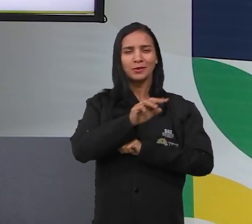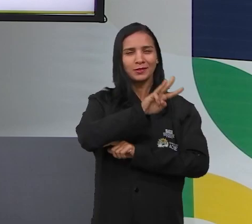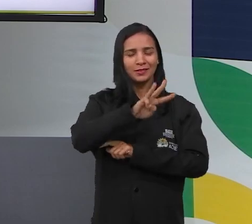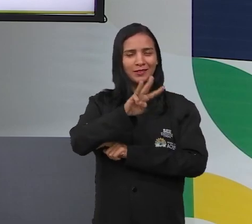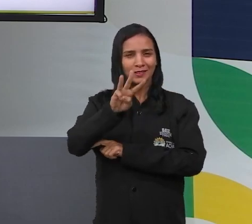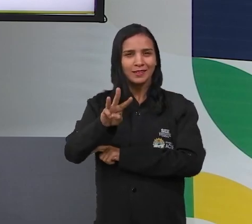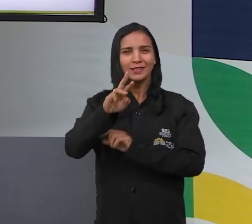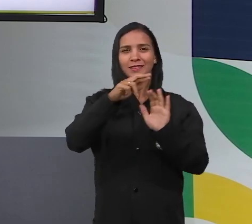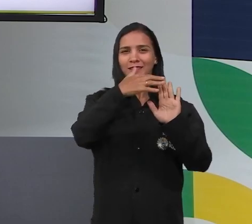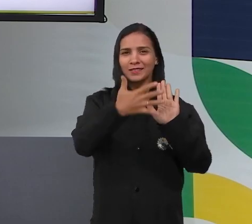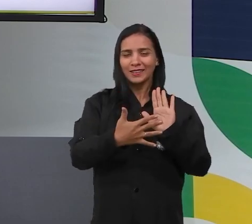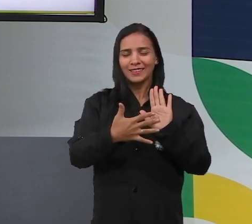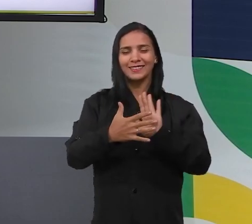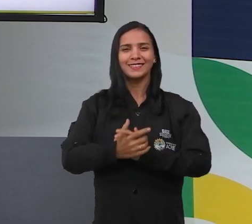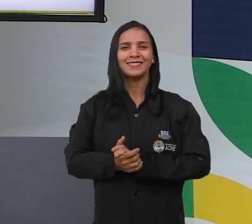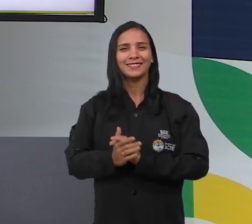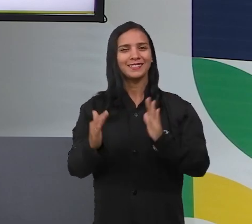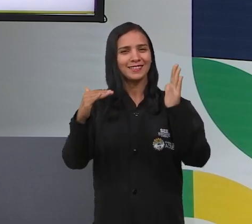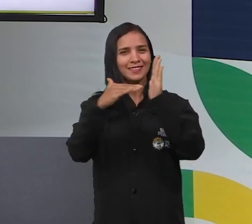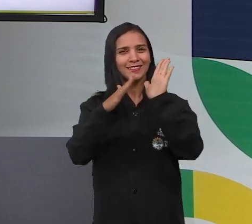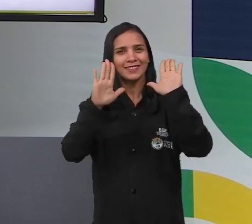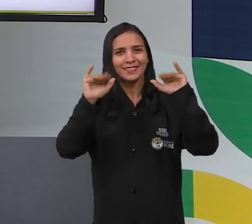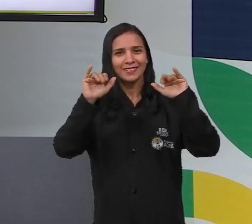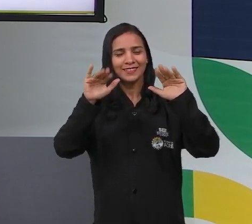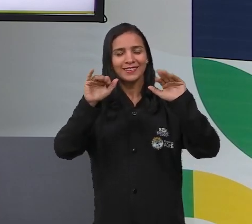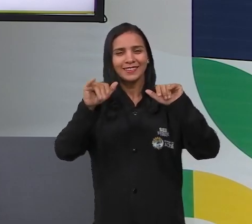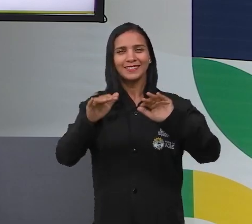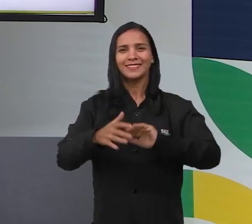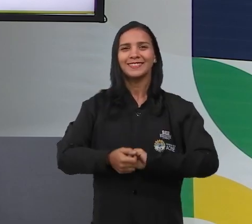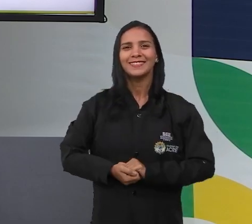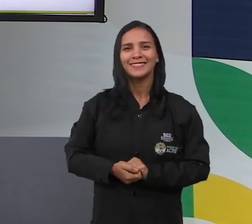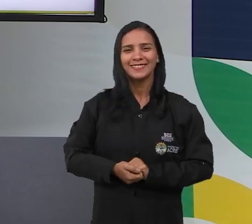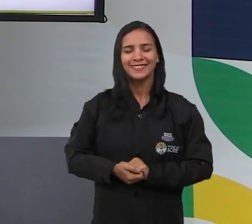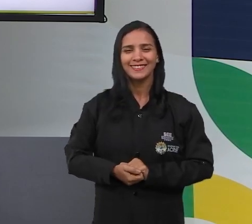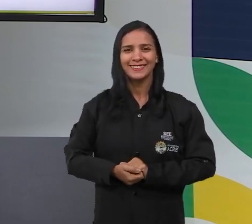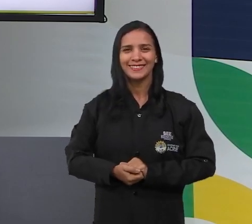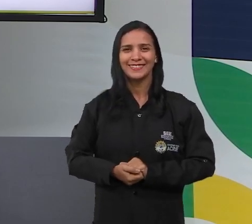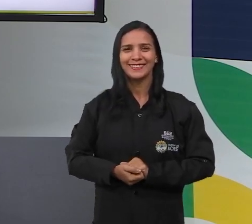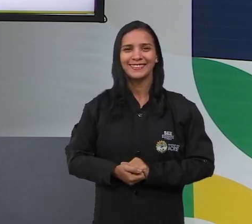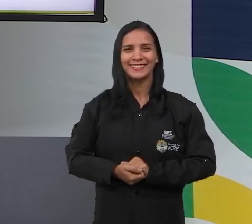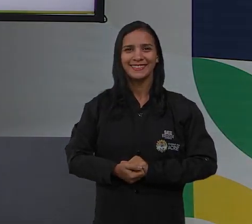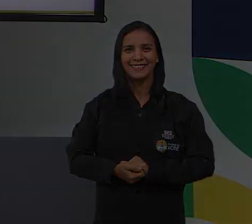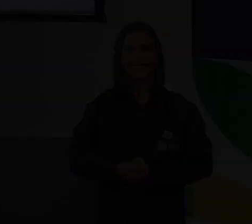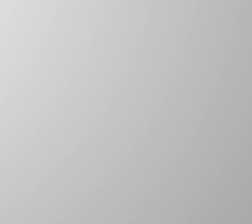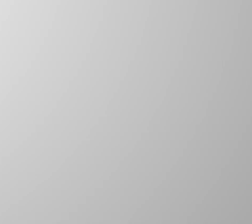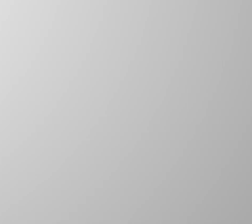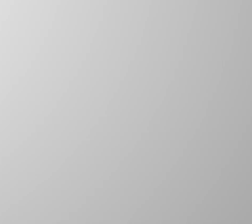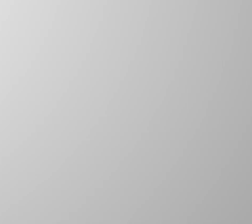referências. Vejo vocês na próxima aula. Bye bye, see you next class.